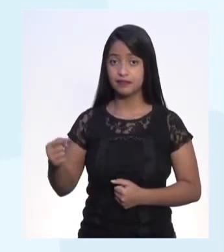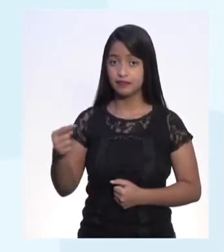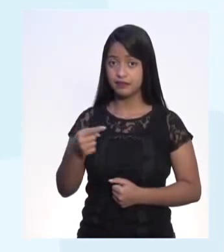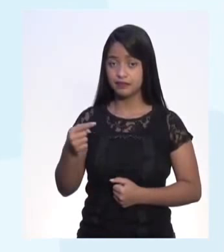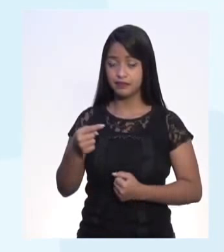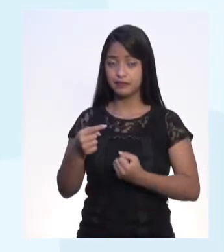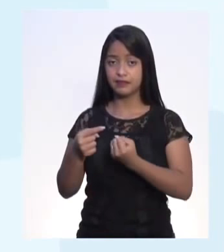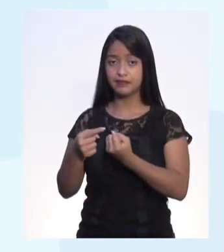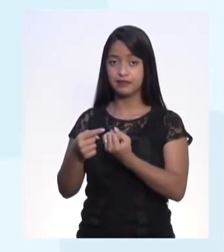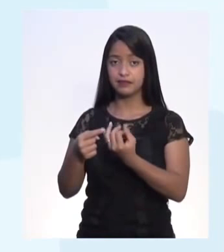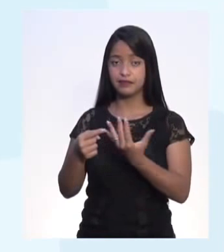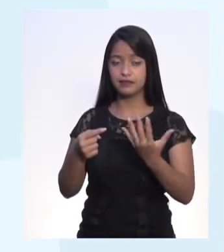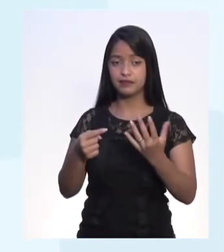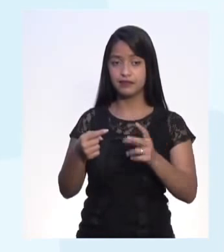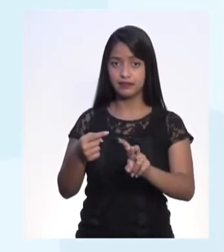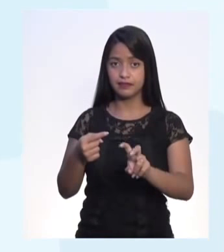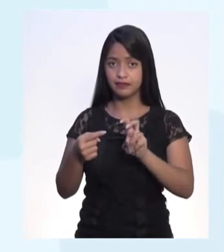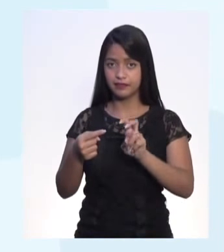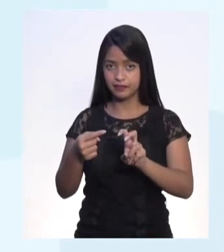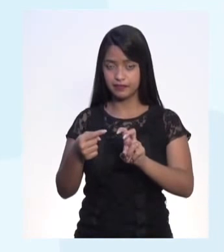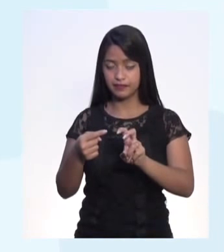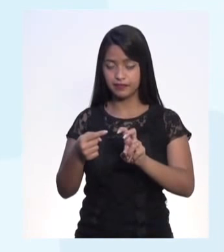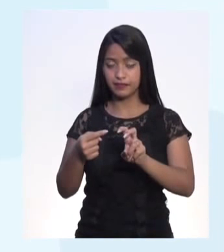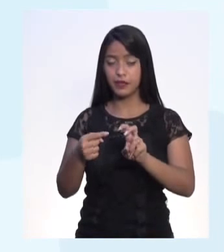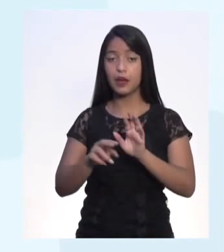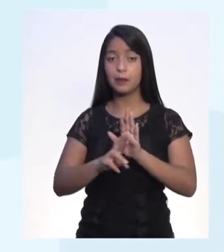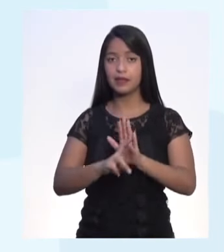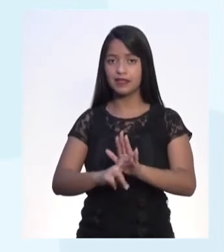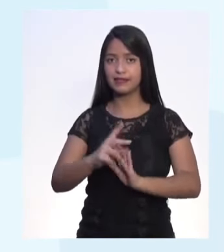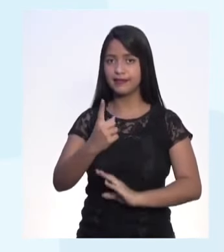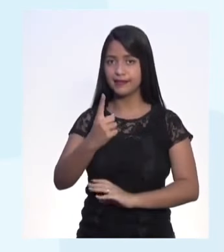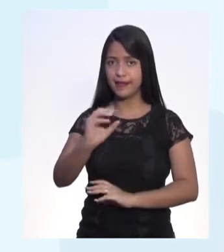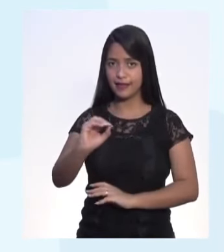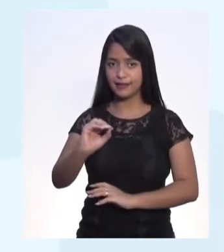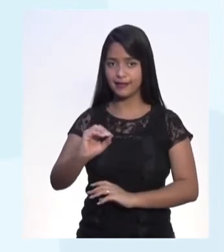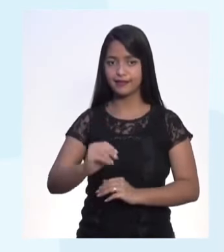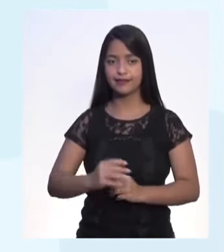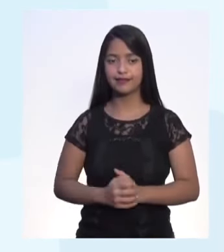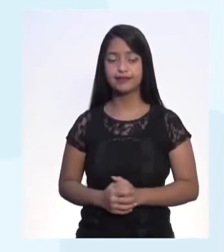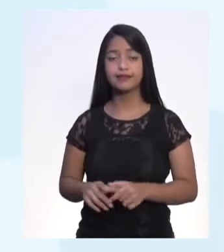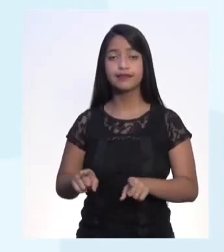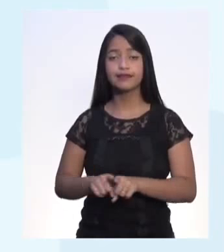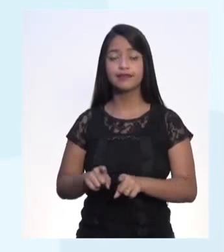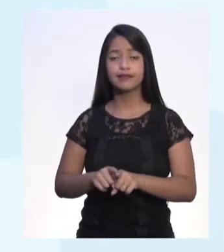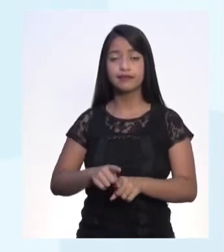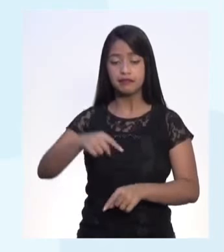cinco aí aqui a gente está representando os dez se você tem um sistema de Contagem